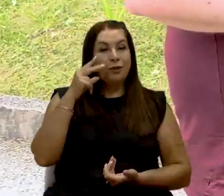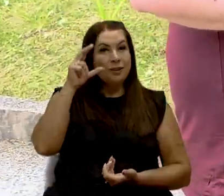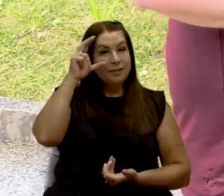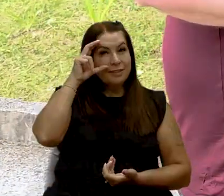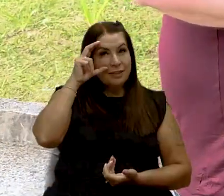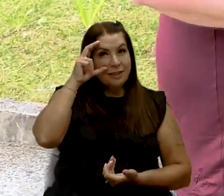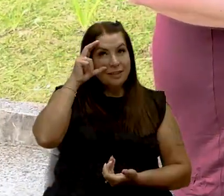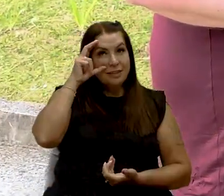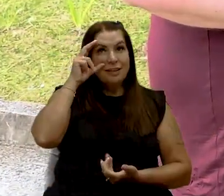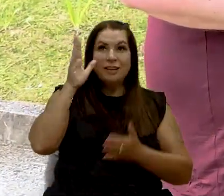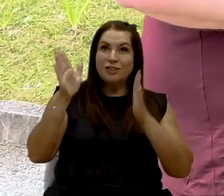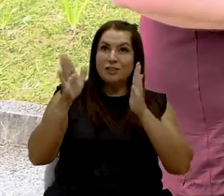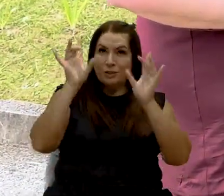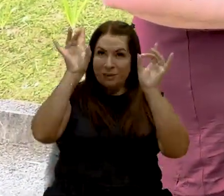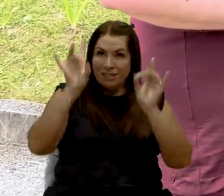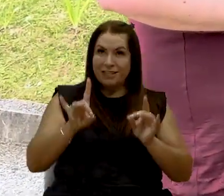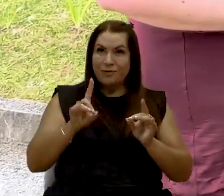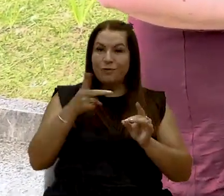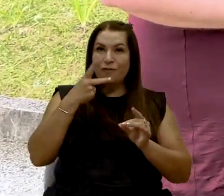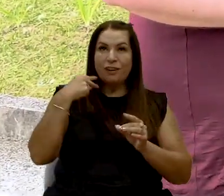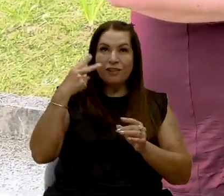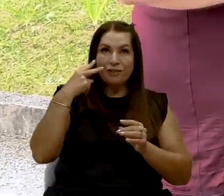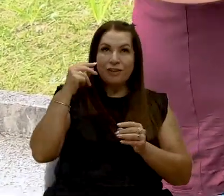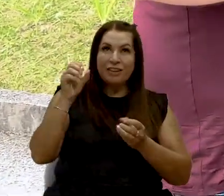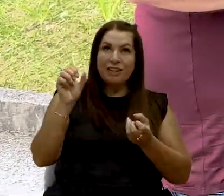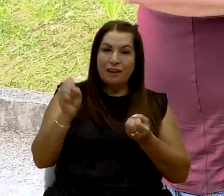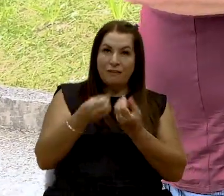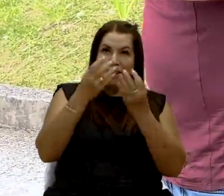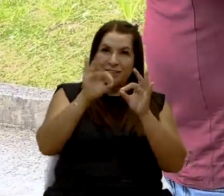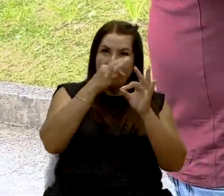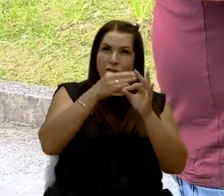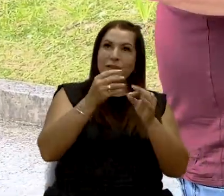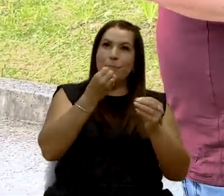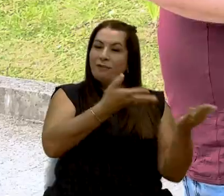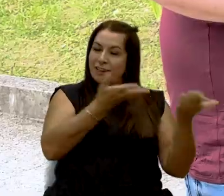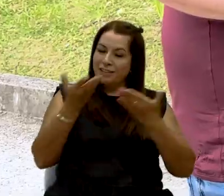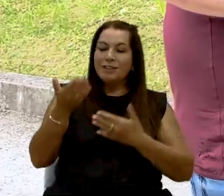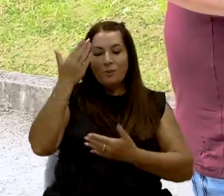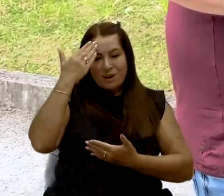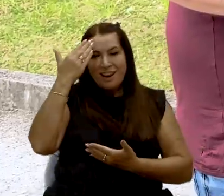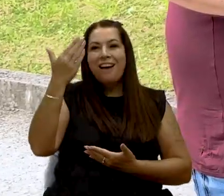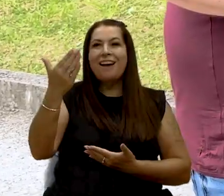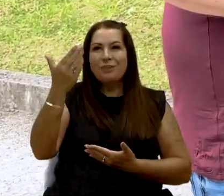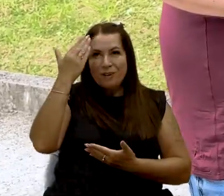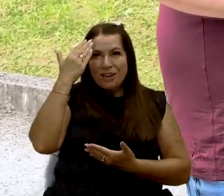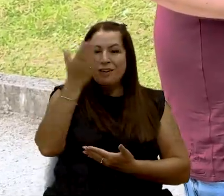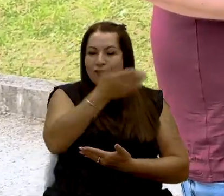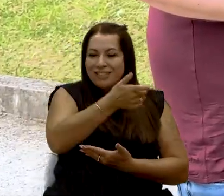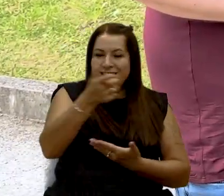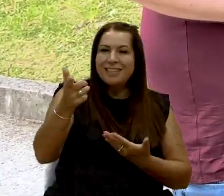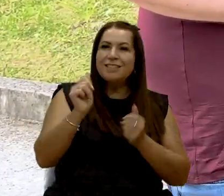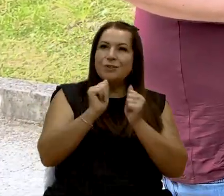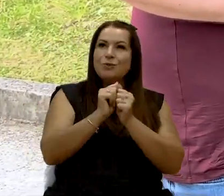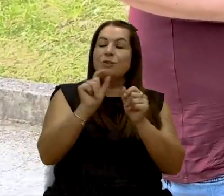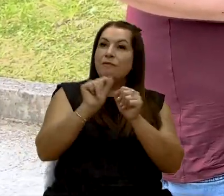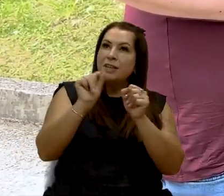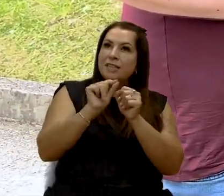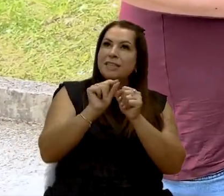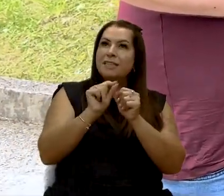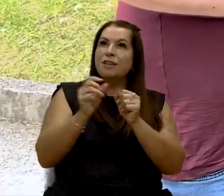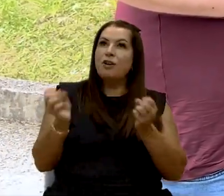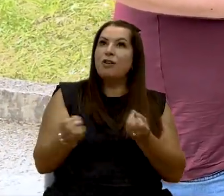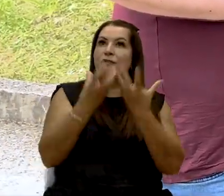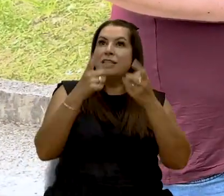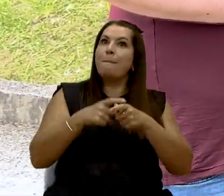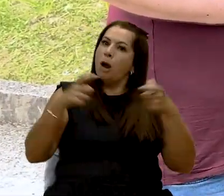Vereadora Sandra Boneto, na edição especial do nosso Fala Vereador aqui na Festa da Uva. Seja bem-vinda mais uma vez. Muito obrigada a vocês por estarem fazendo